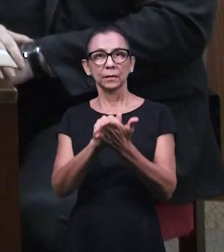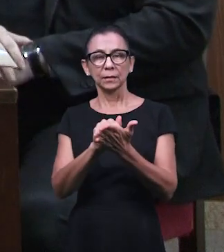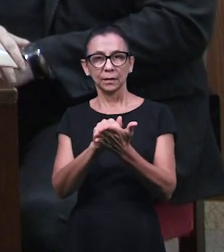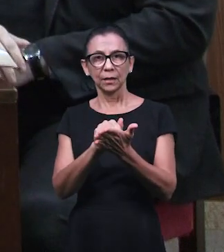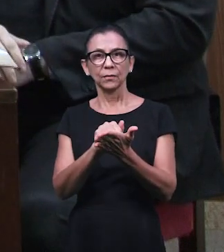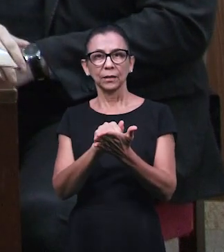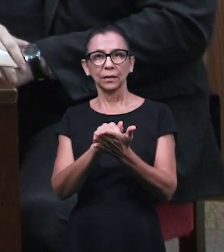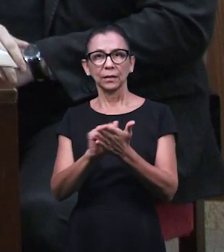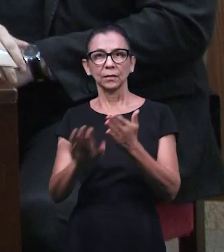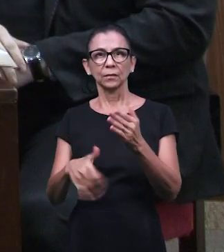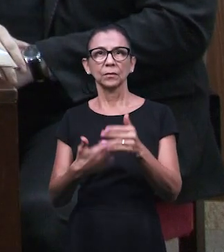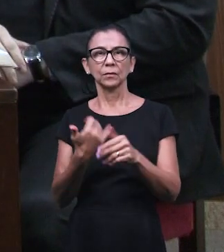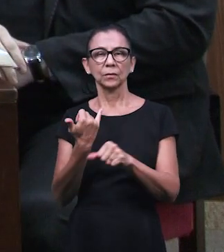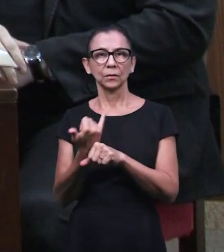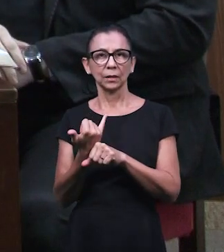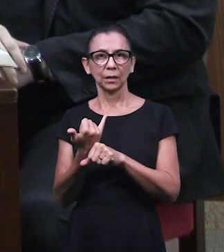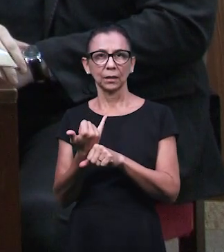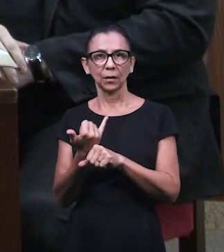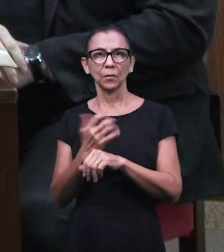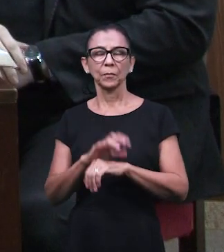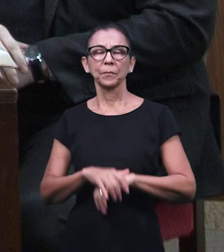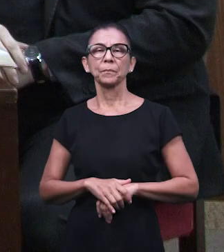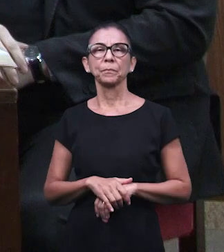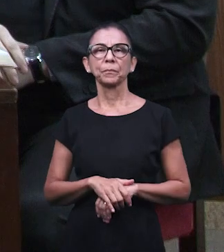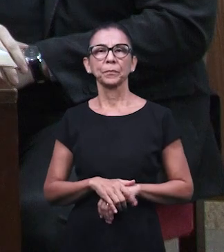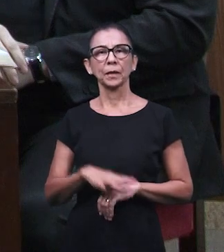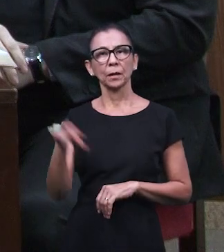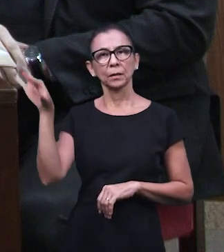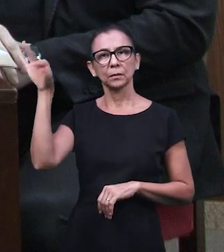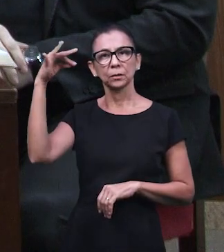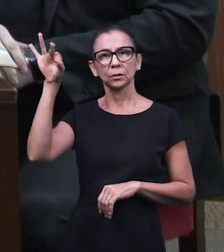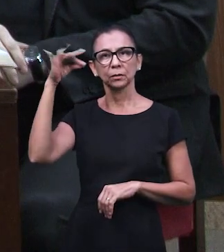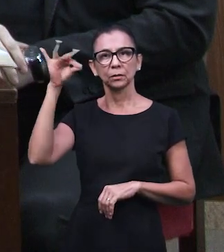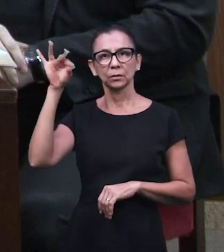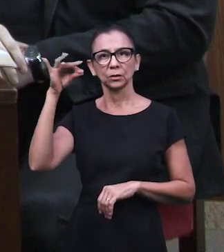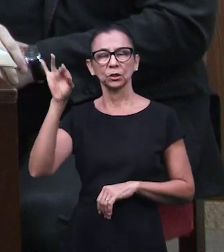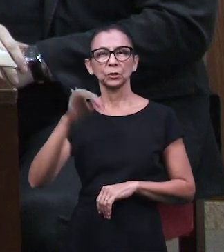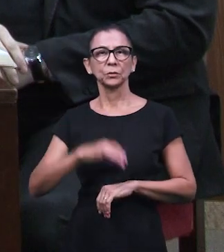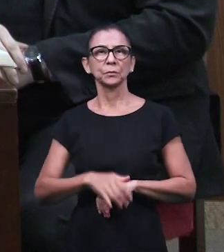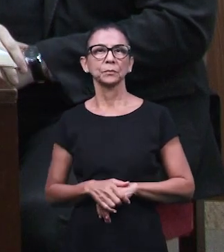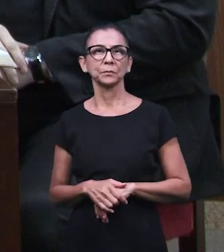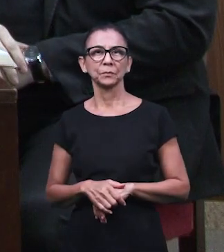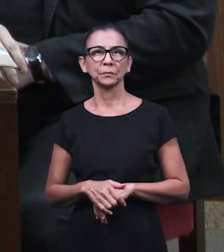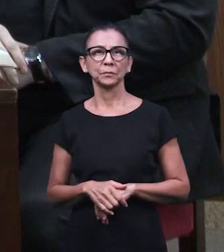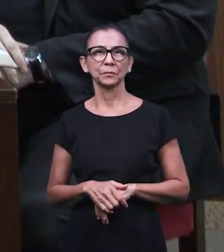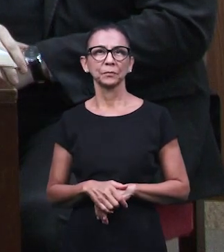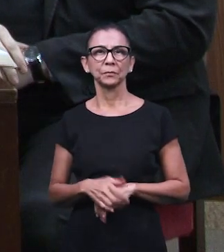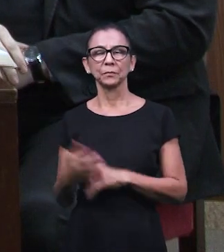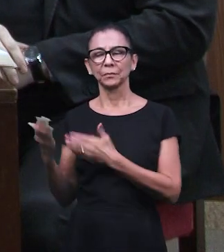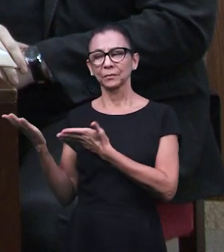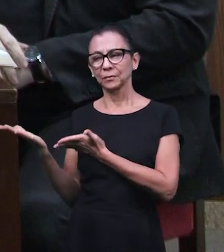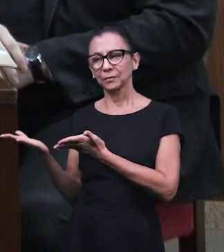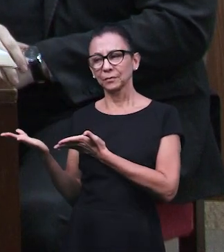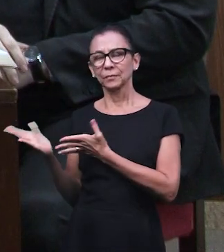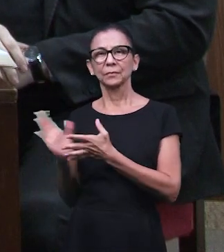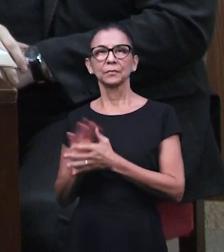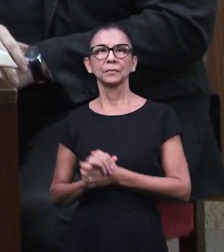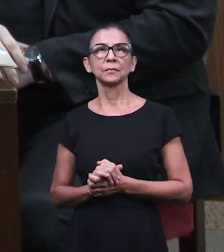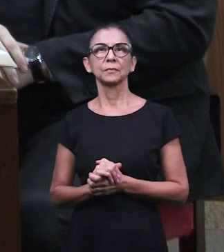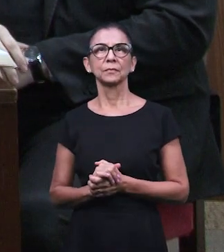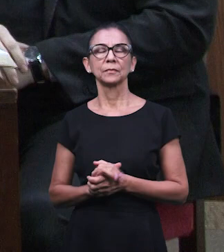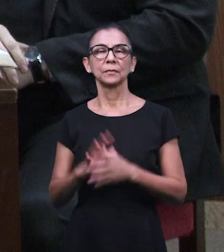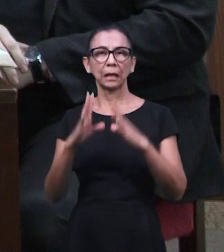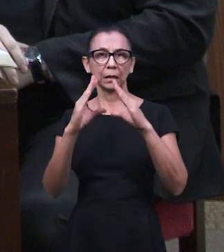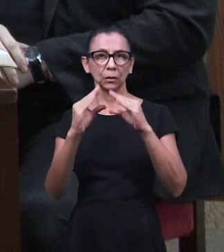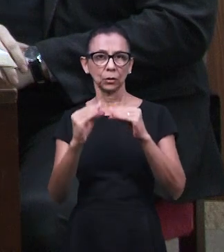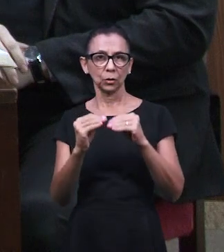seu like, ative o sininho das notificações. Nos siga nas nossas redes. Hoje à noite, às 19 horas, nós